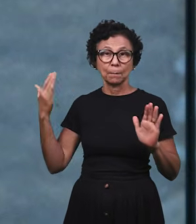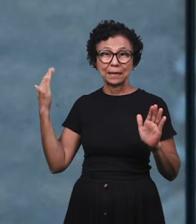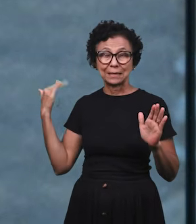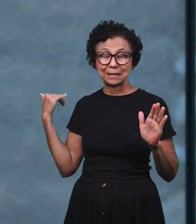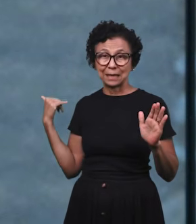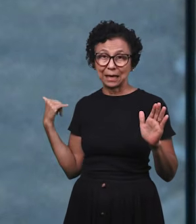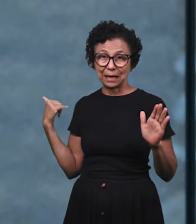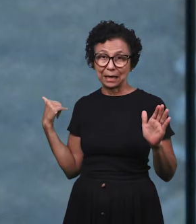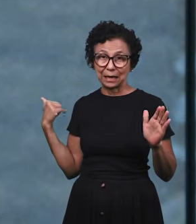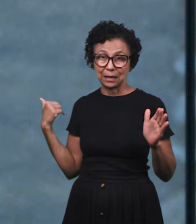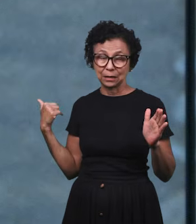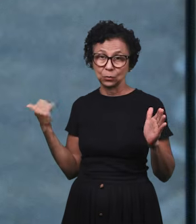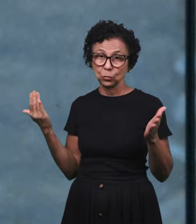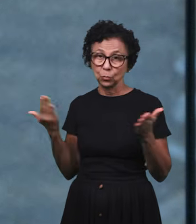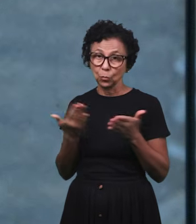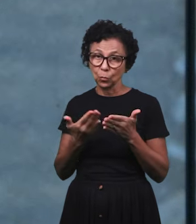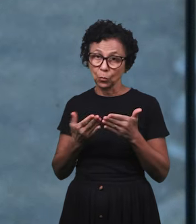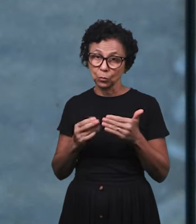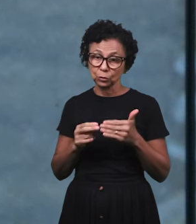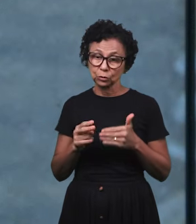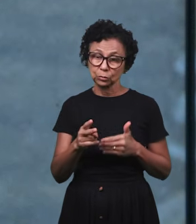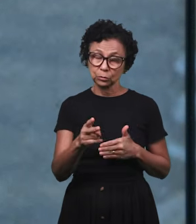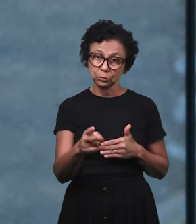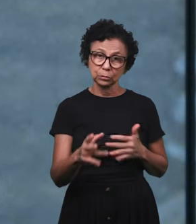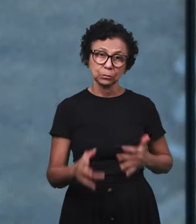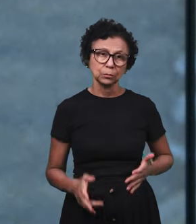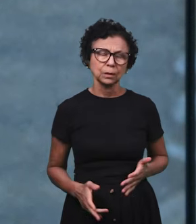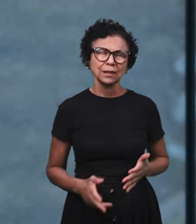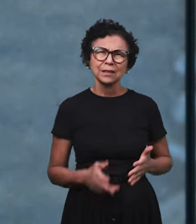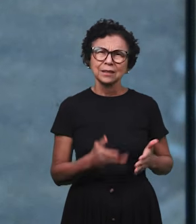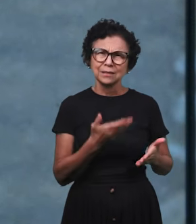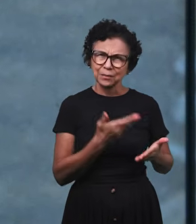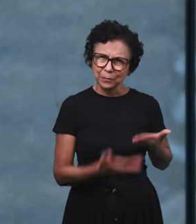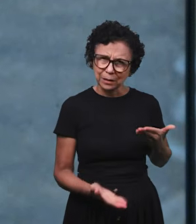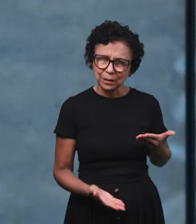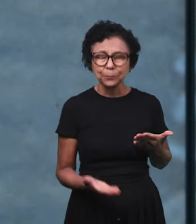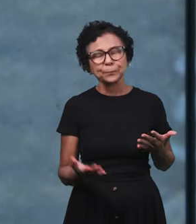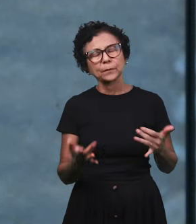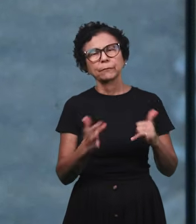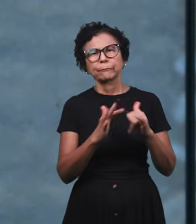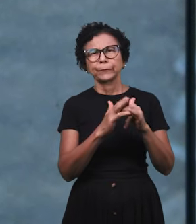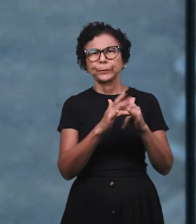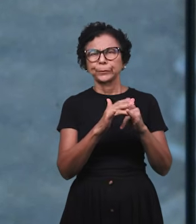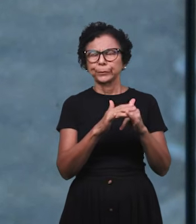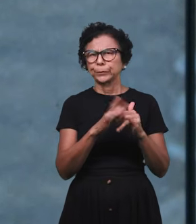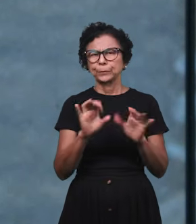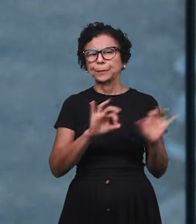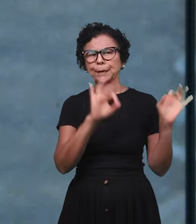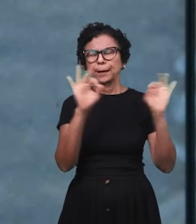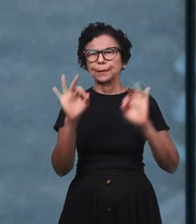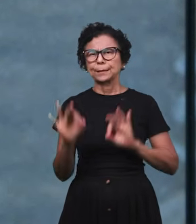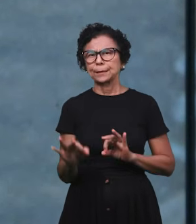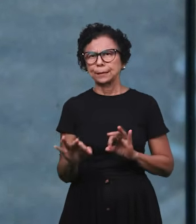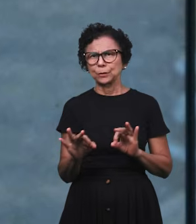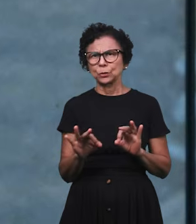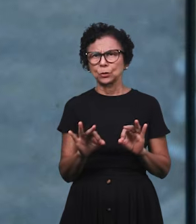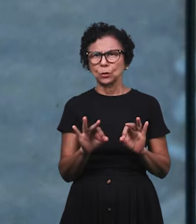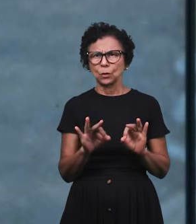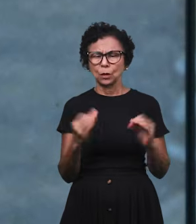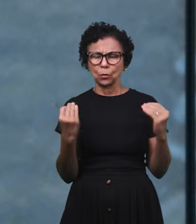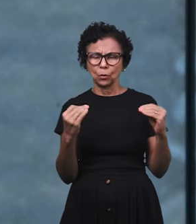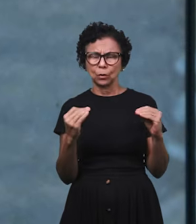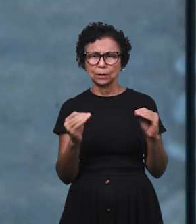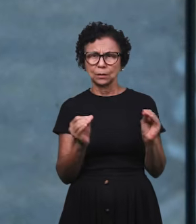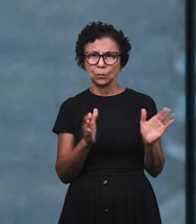não assistiu, depois que terminar esse aqui, vai lá no YouTube e assiste. Coloca lá os dias da minha mocidade. Aliás, deixa